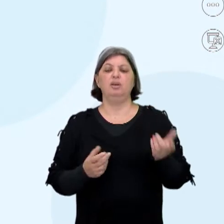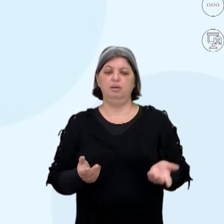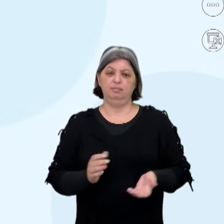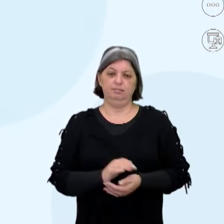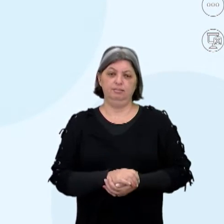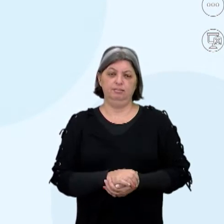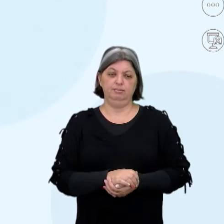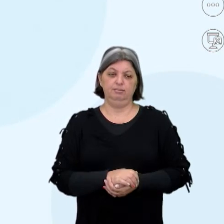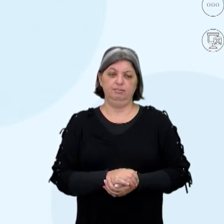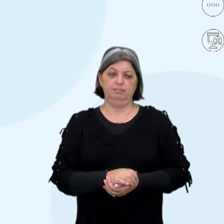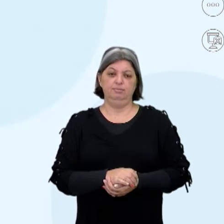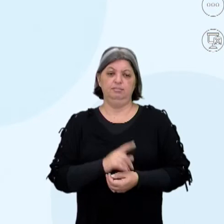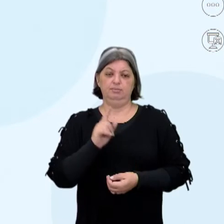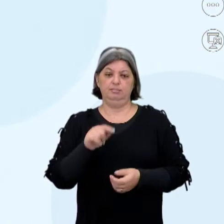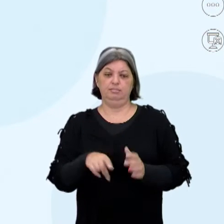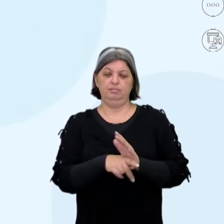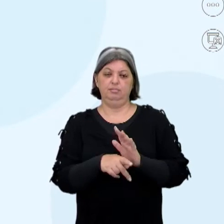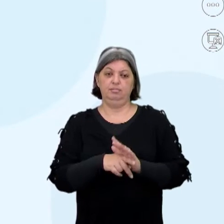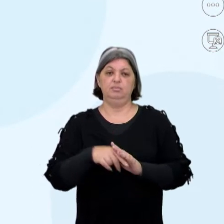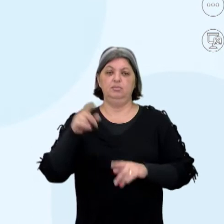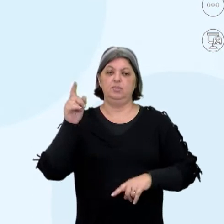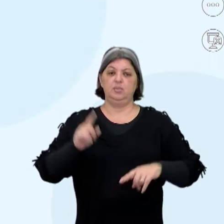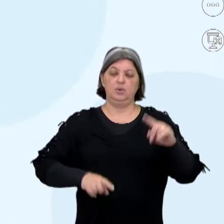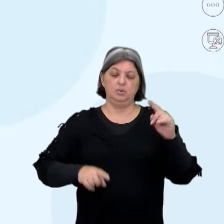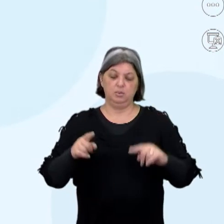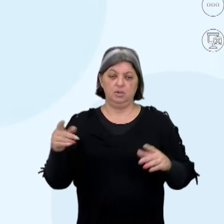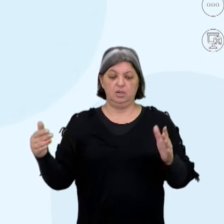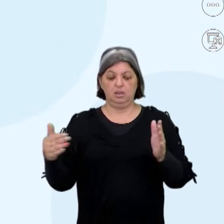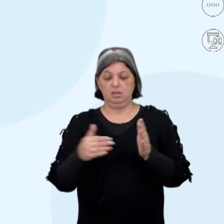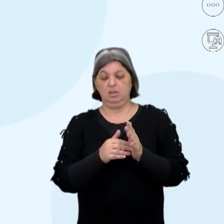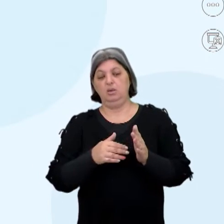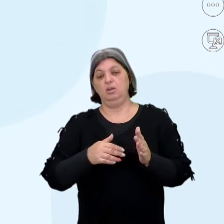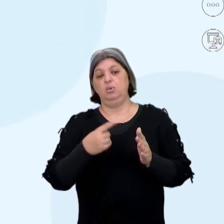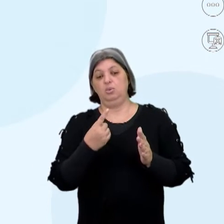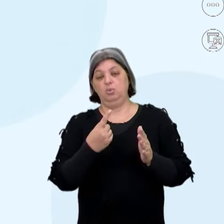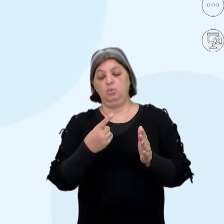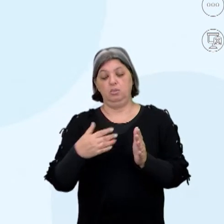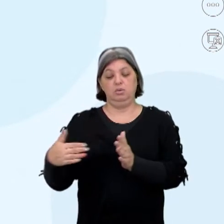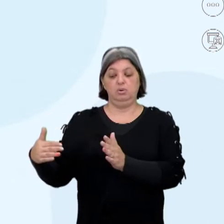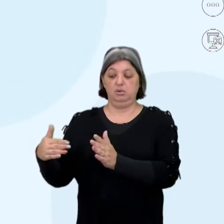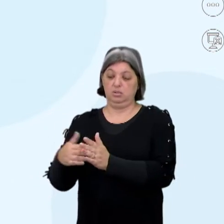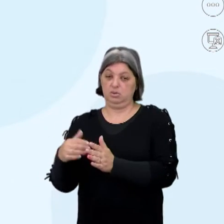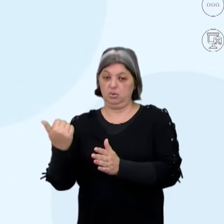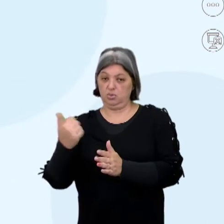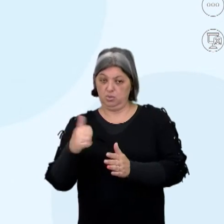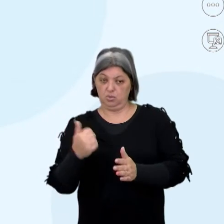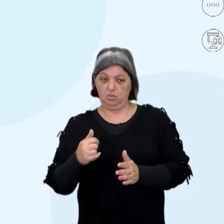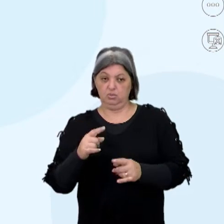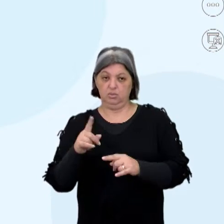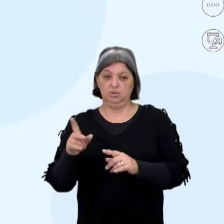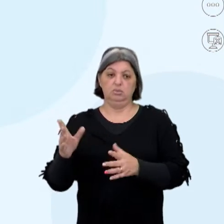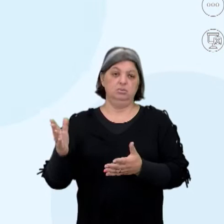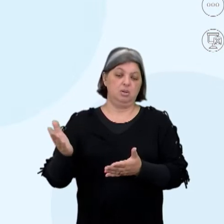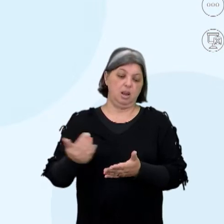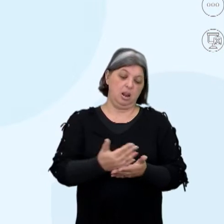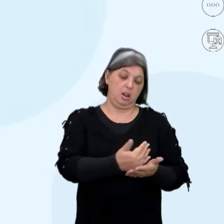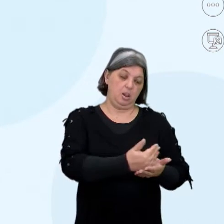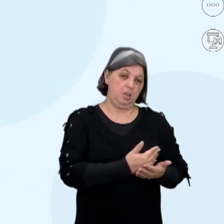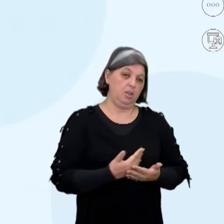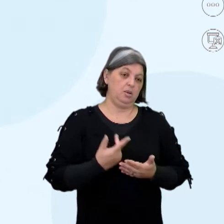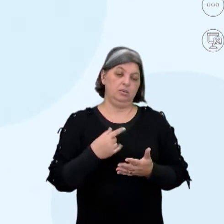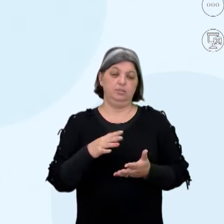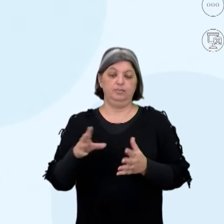somatório de x variando de quanto? De 1 até 11. Na prática ele está dizendo assim, ó, você vai pegar todos esses valores de x e